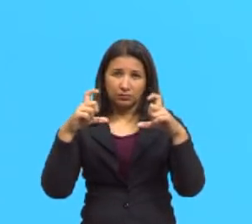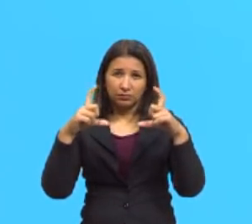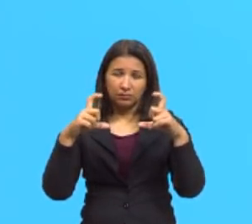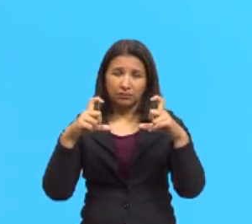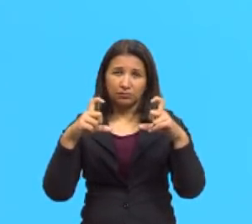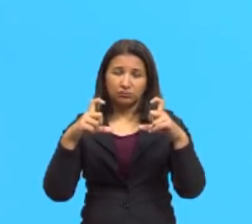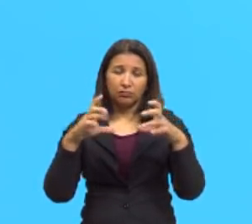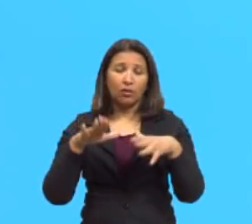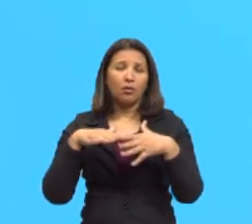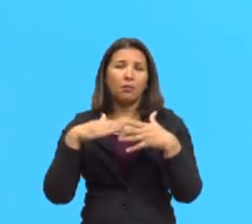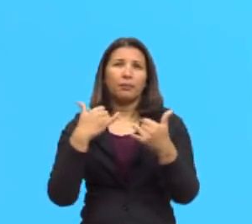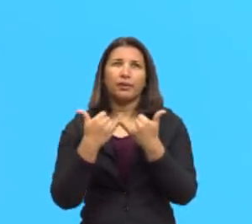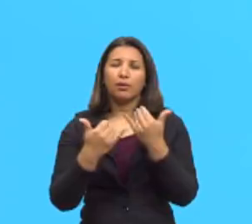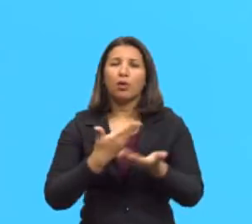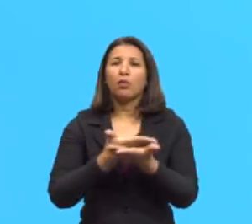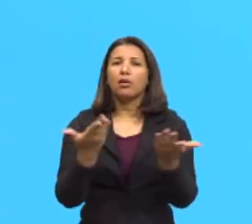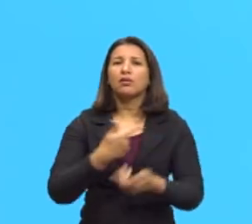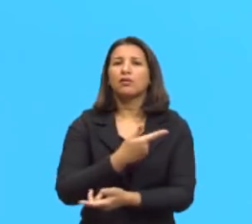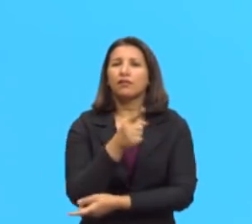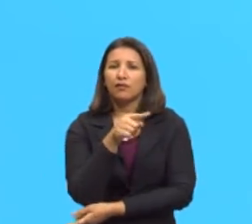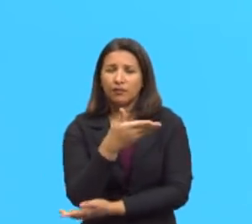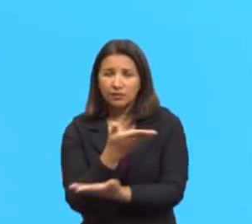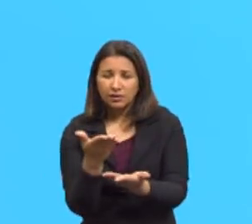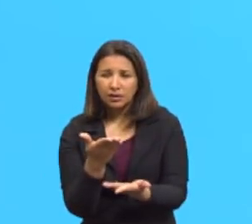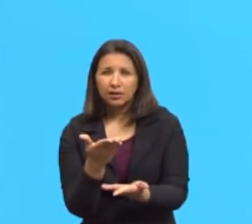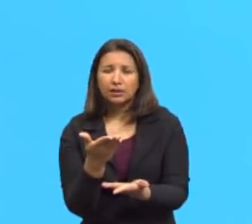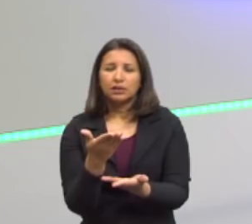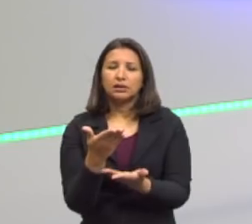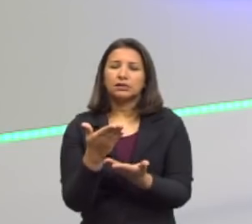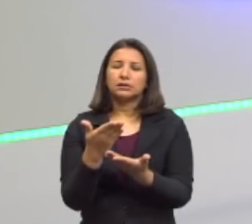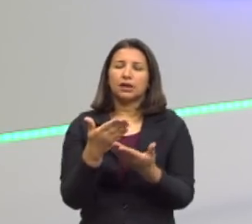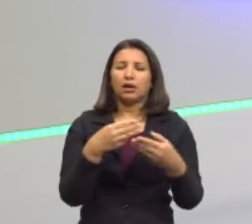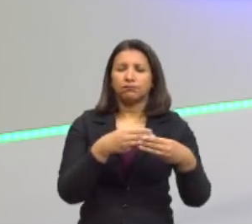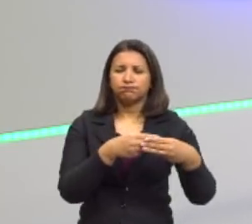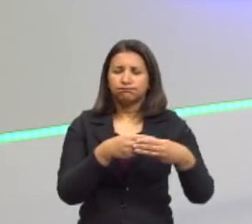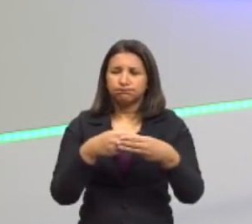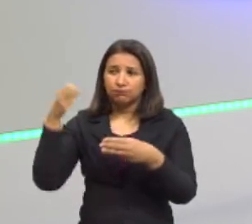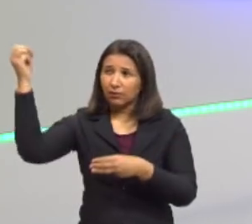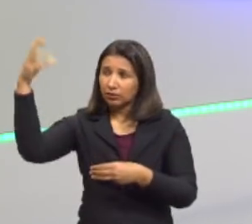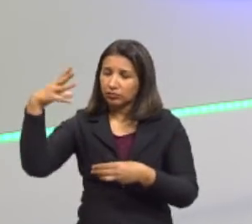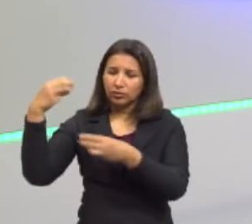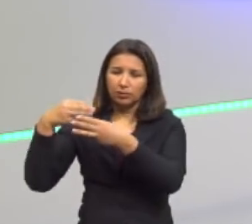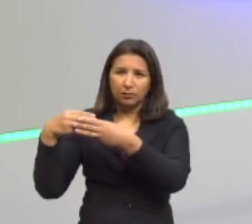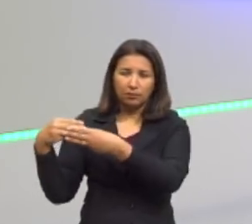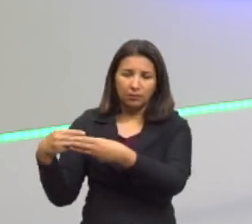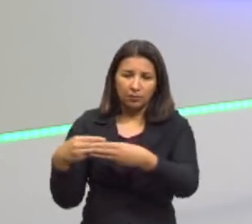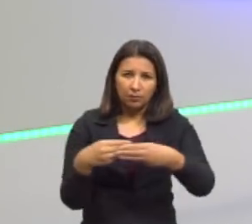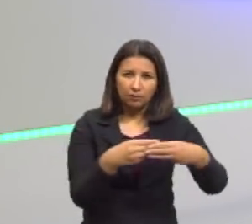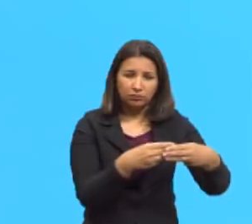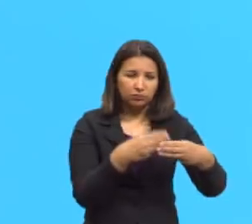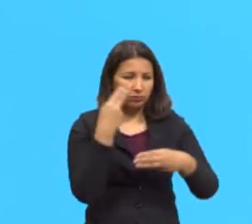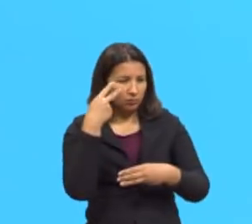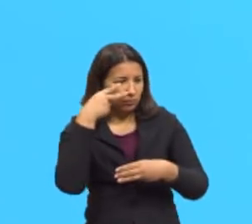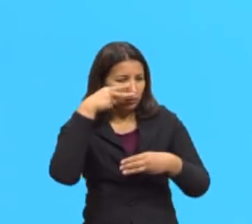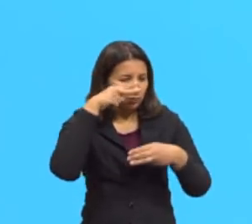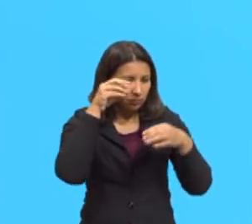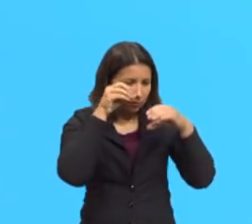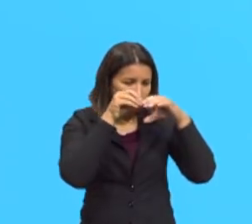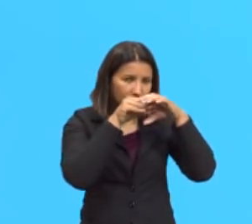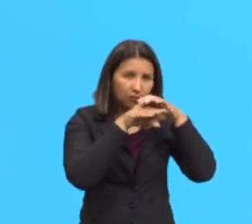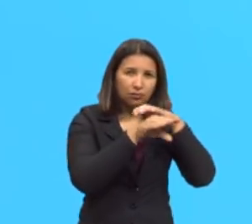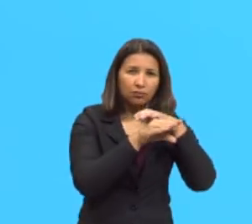quando você, né, está, uma onda está se propagando e você faz ela entrar por um orifício de uma câmera